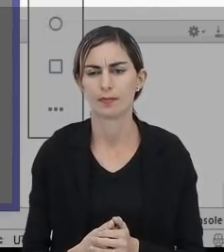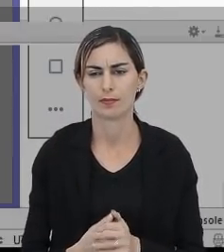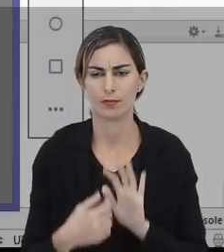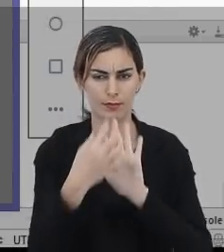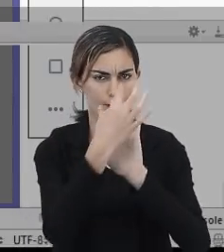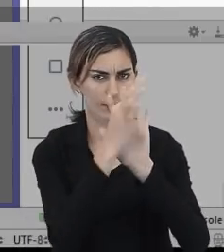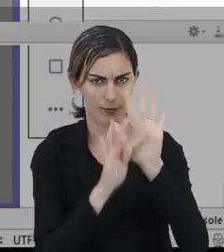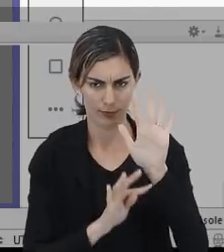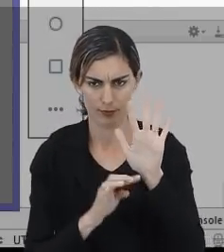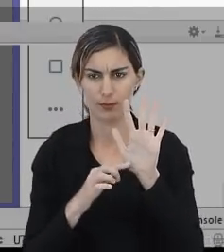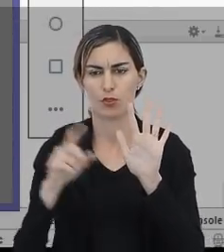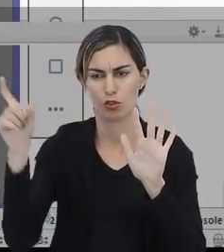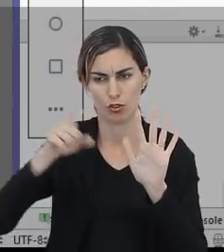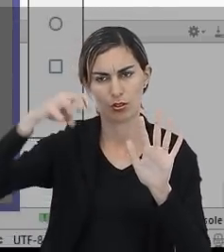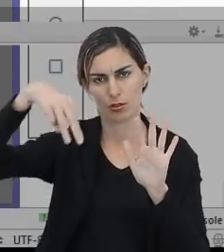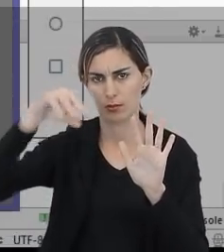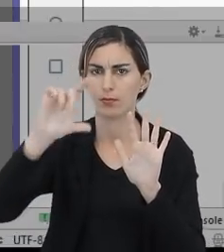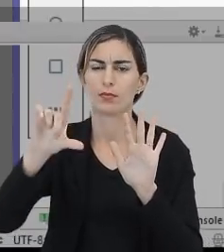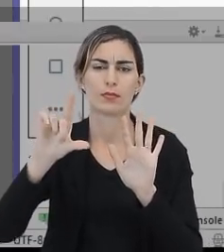Main, XML.